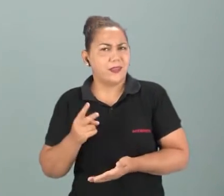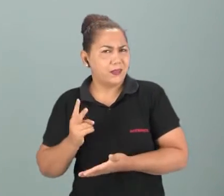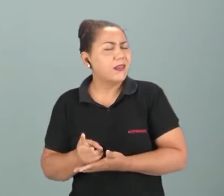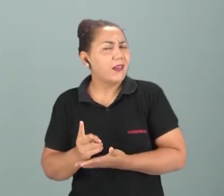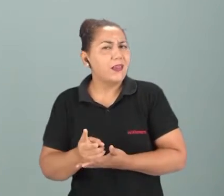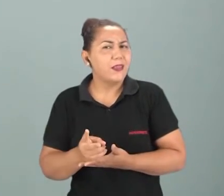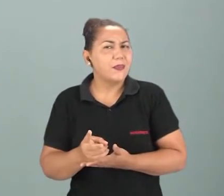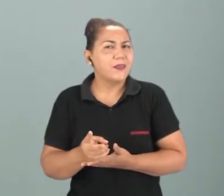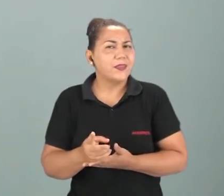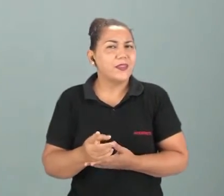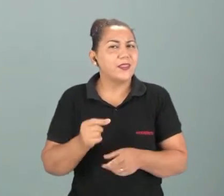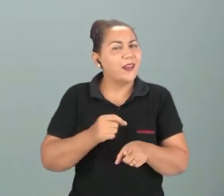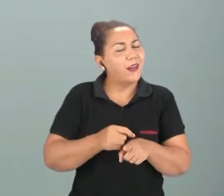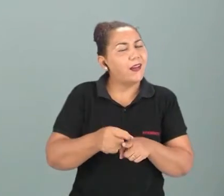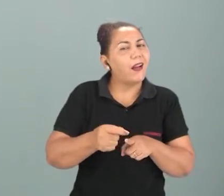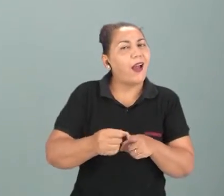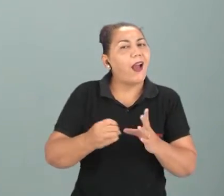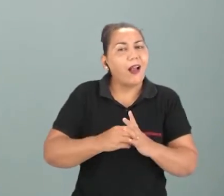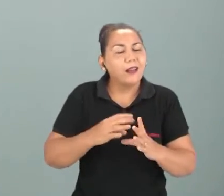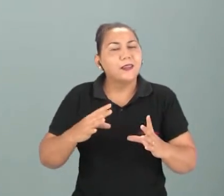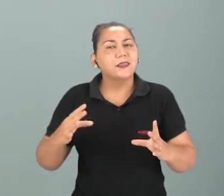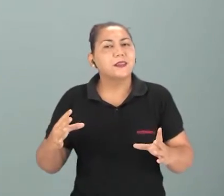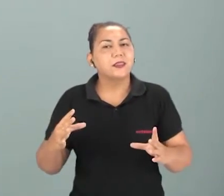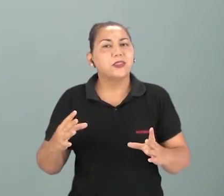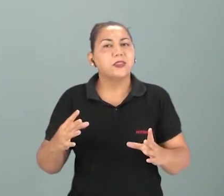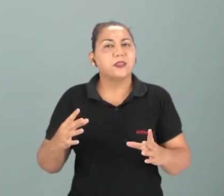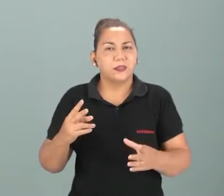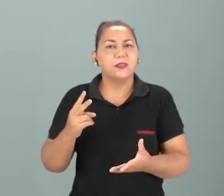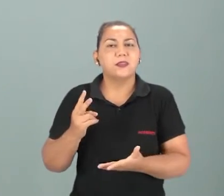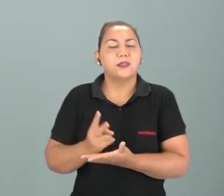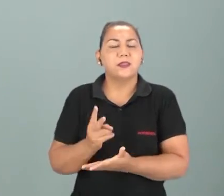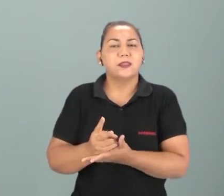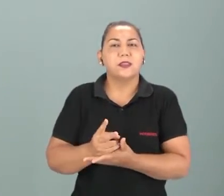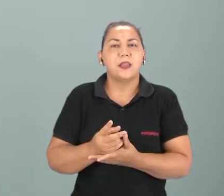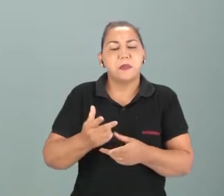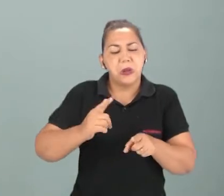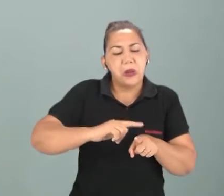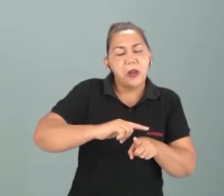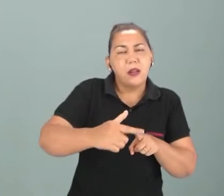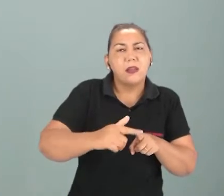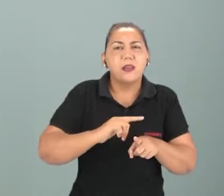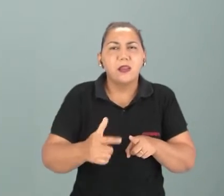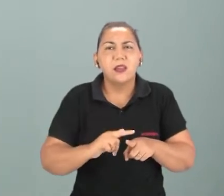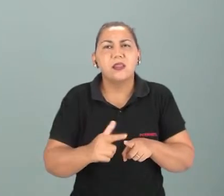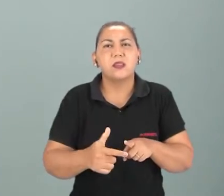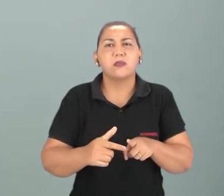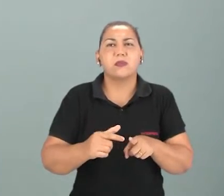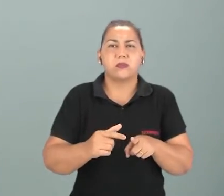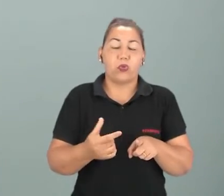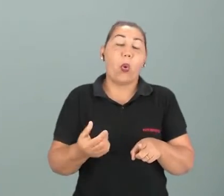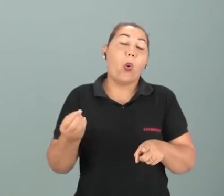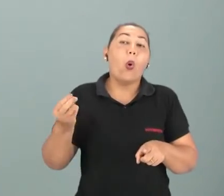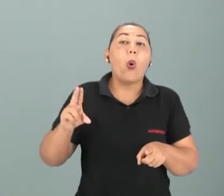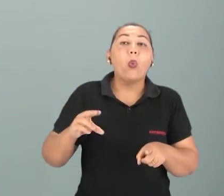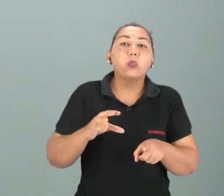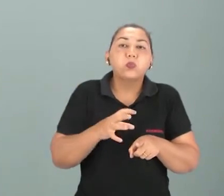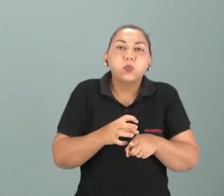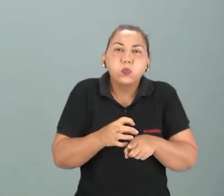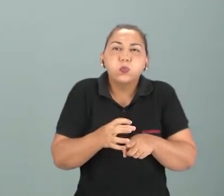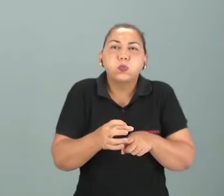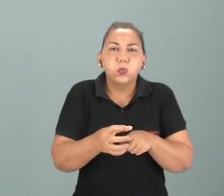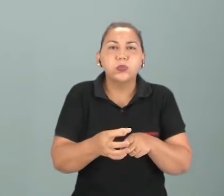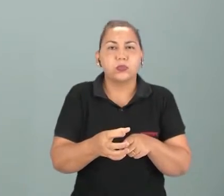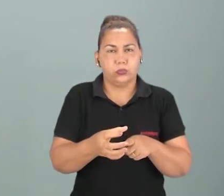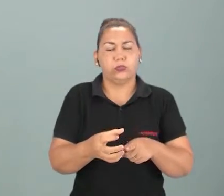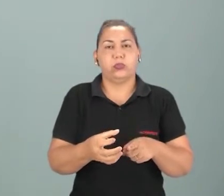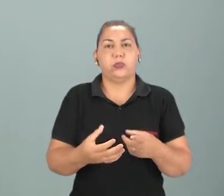verdes e rugosas, ou essas características elas vão, na hora da meiose, da formação dos gametas, elas vão se